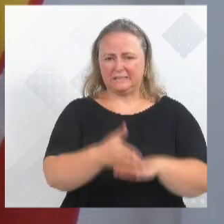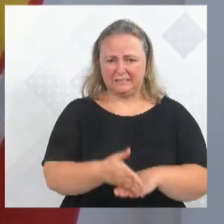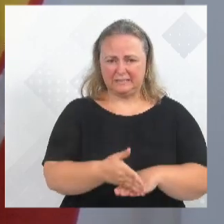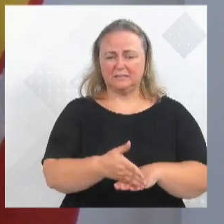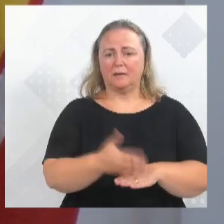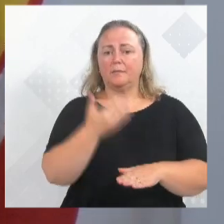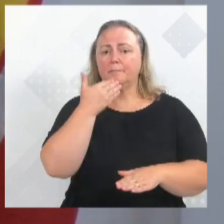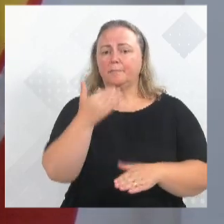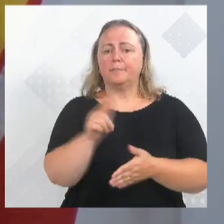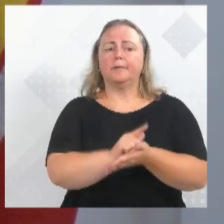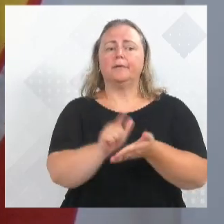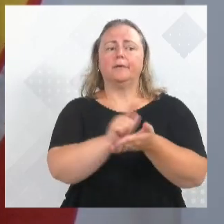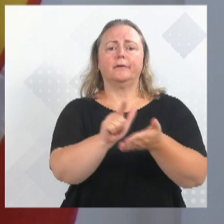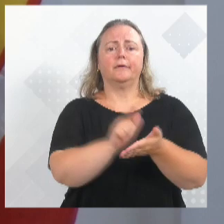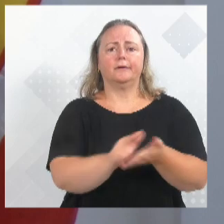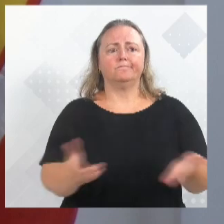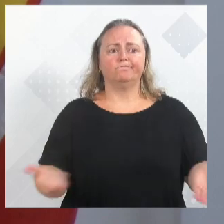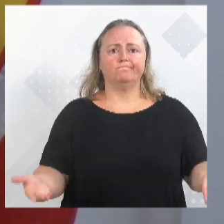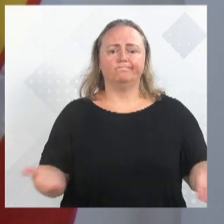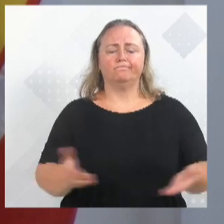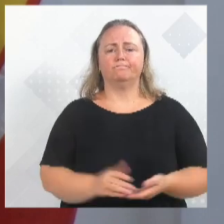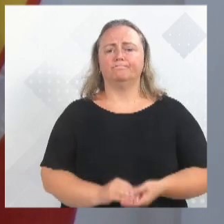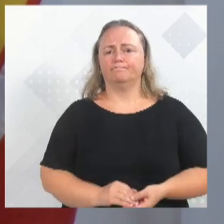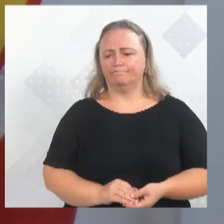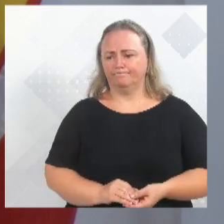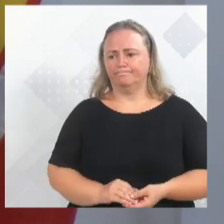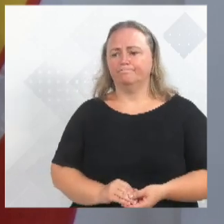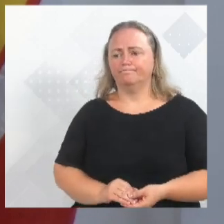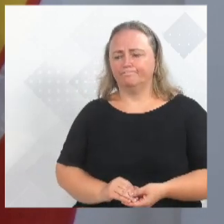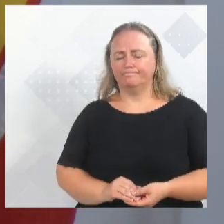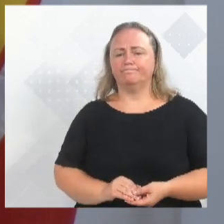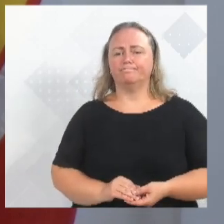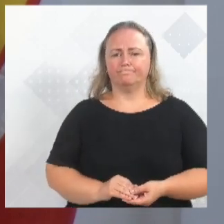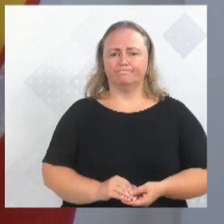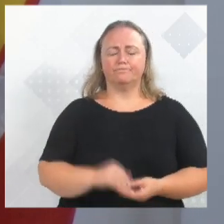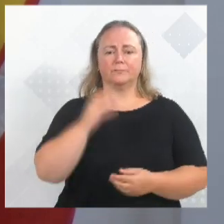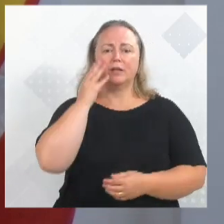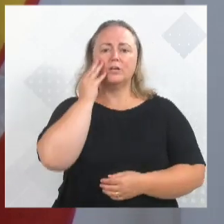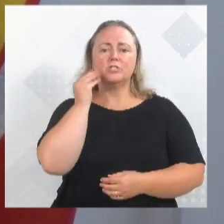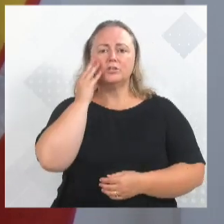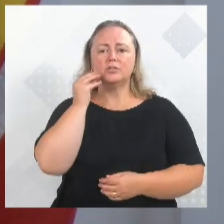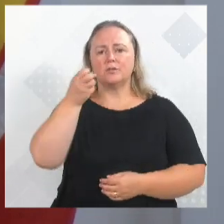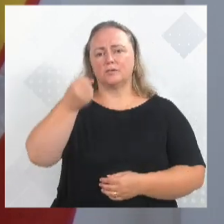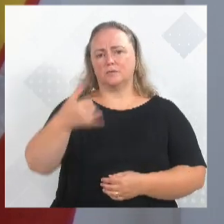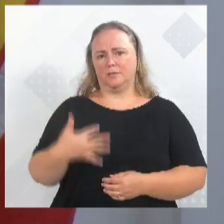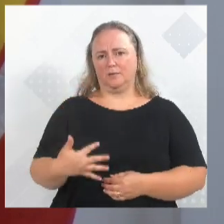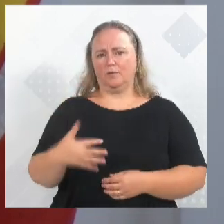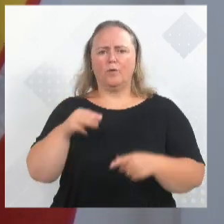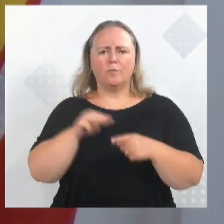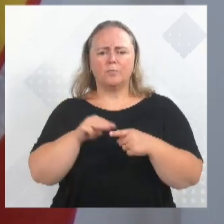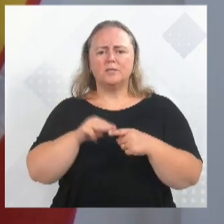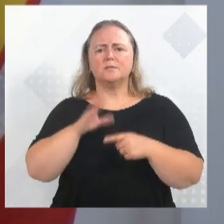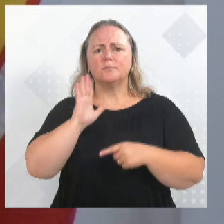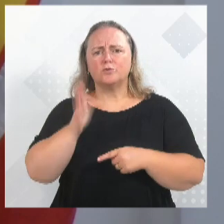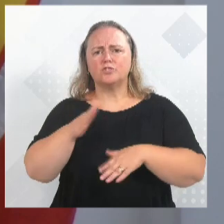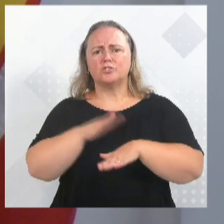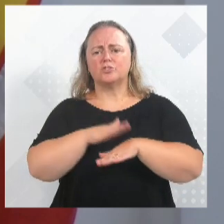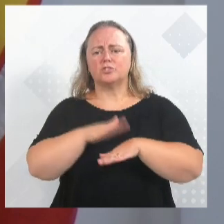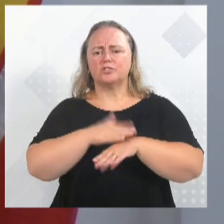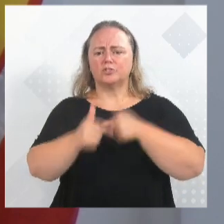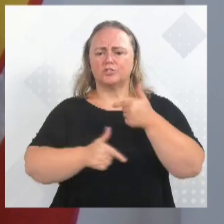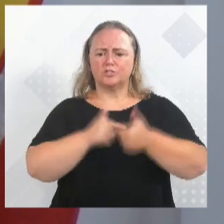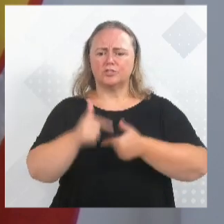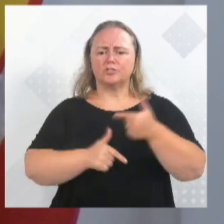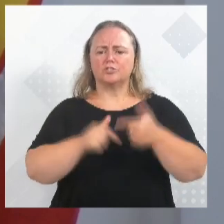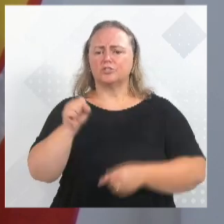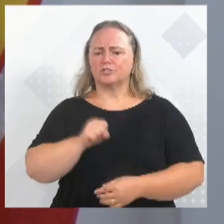solicitando limpeza Vereador Gilson falou aqui município tem feito a sua parte sim